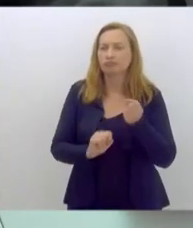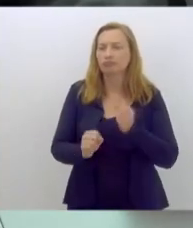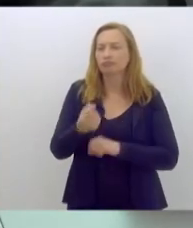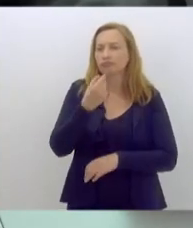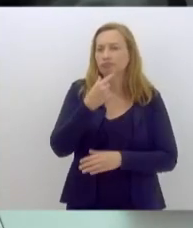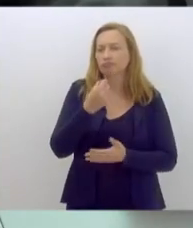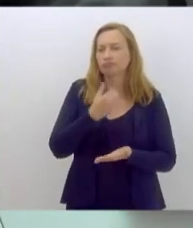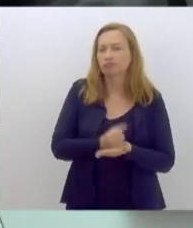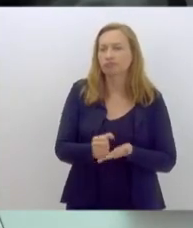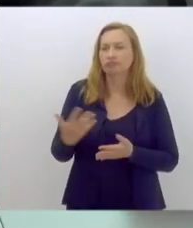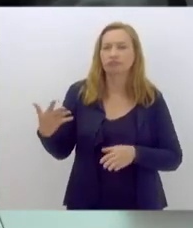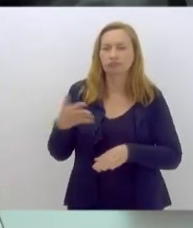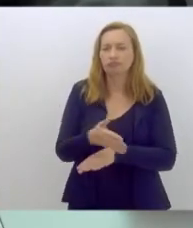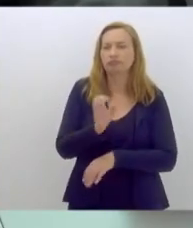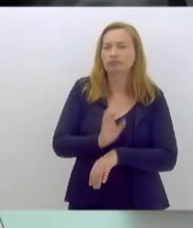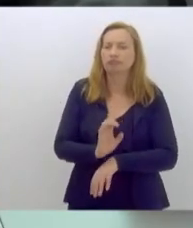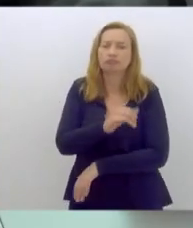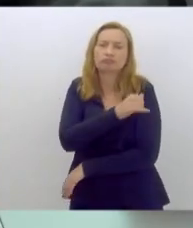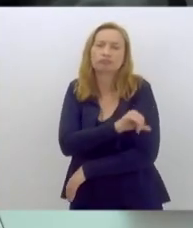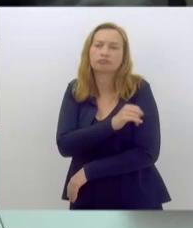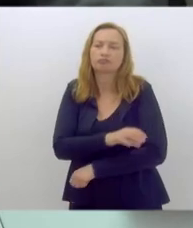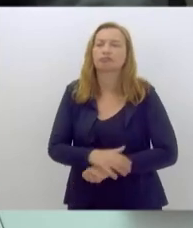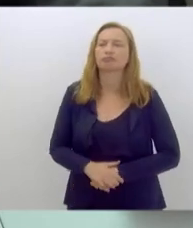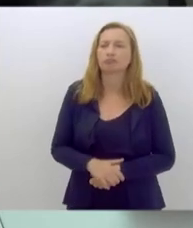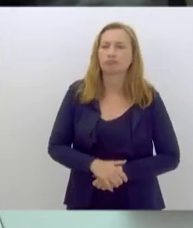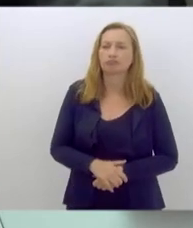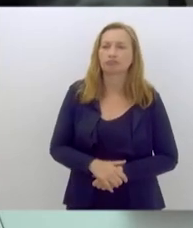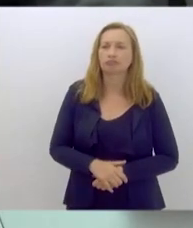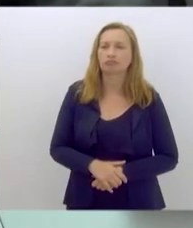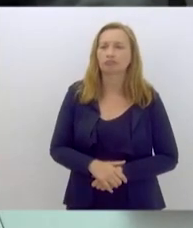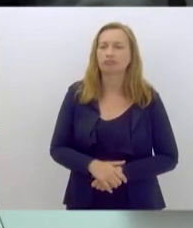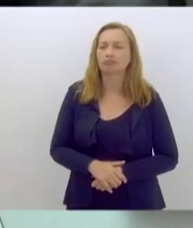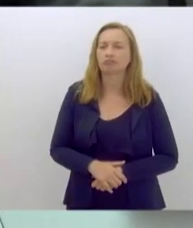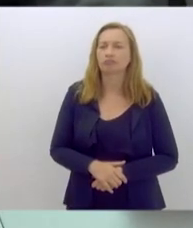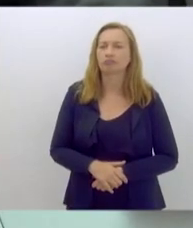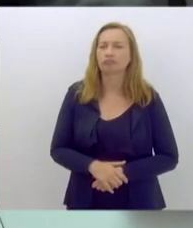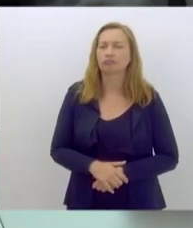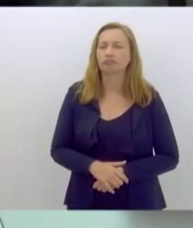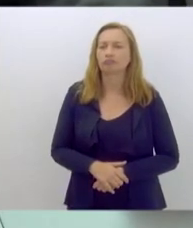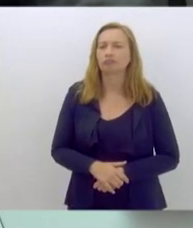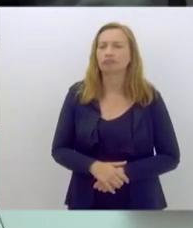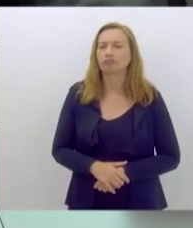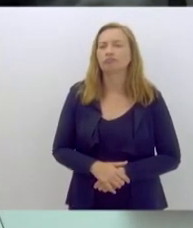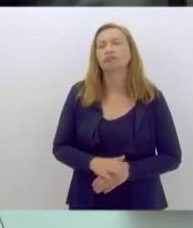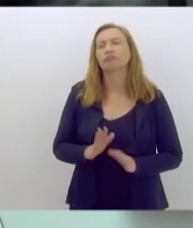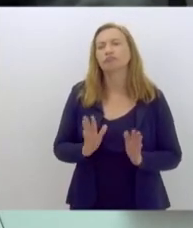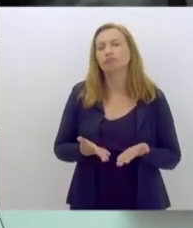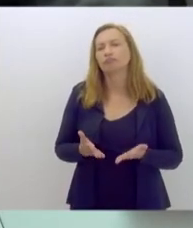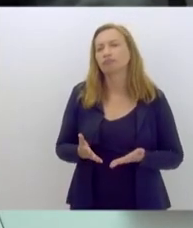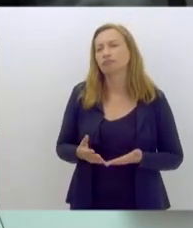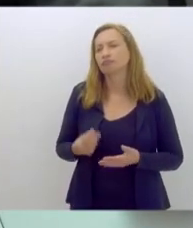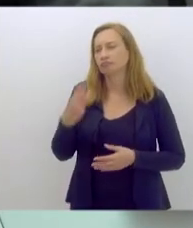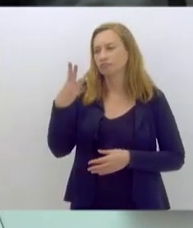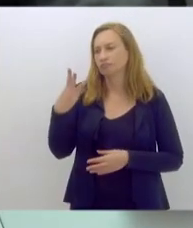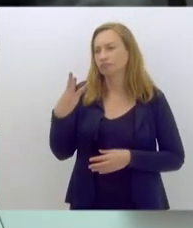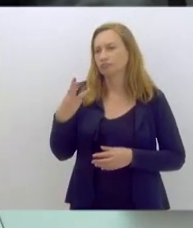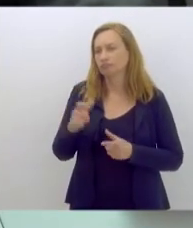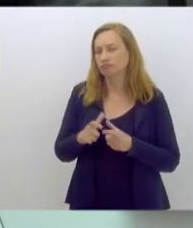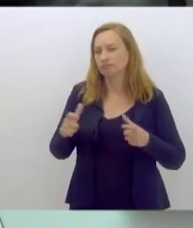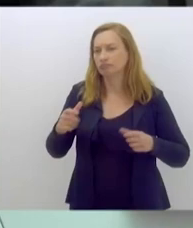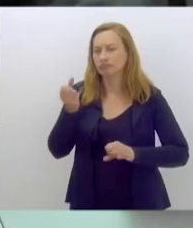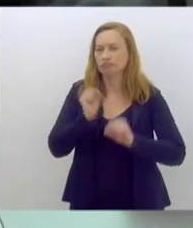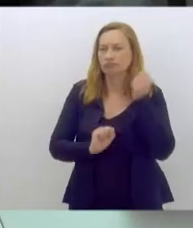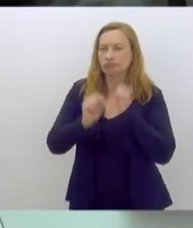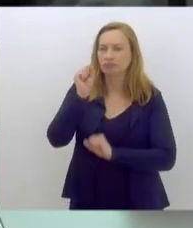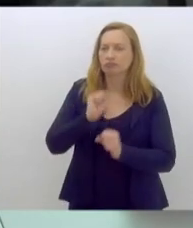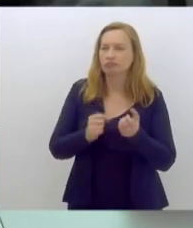Janeiro e você surgiram hoje das 20 maiores indústrias no Brasil na área